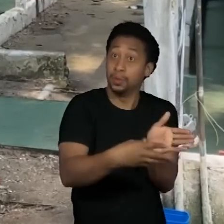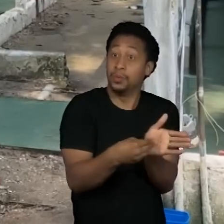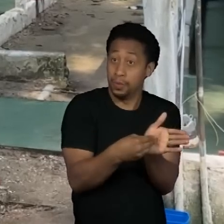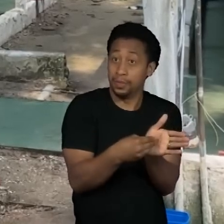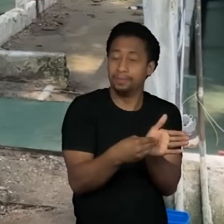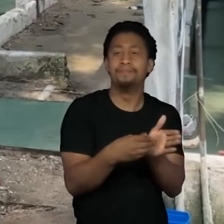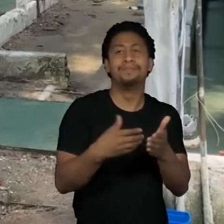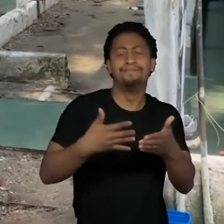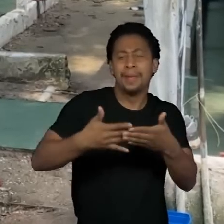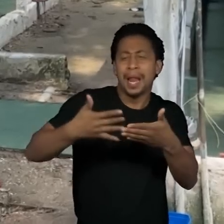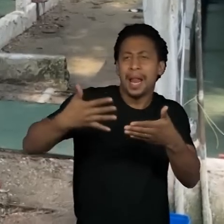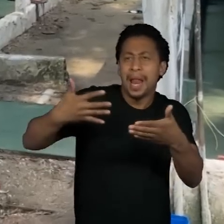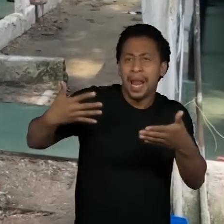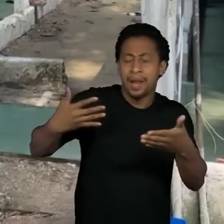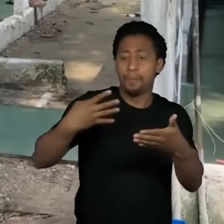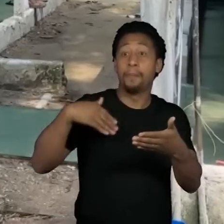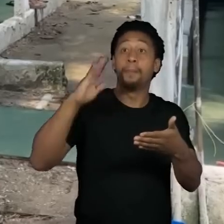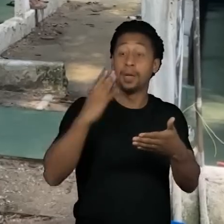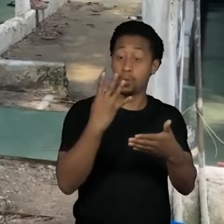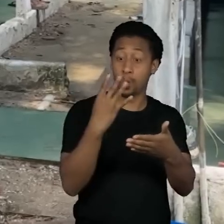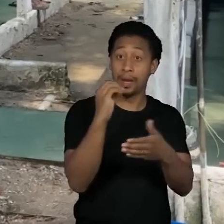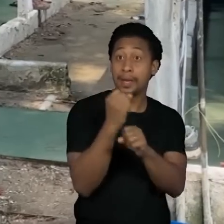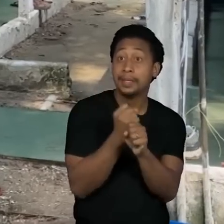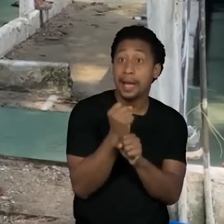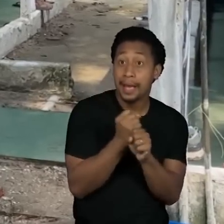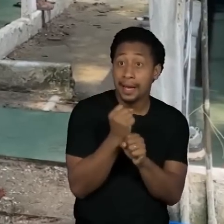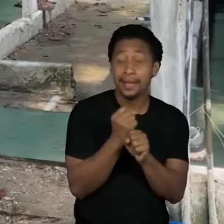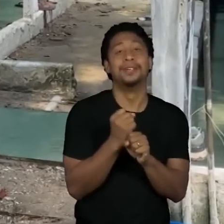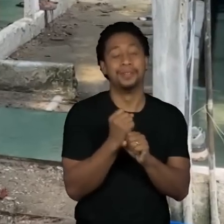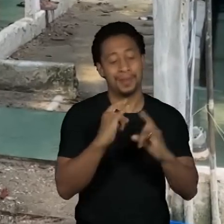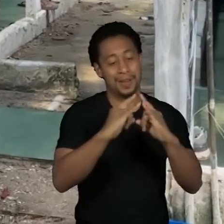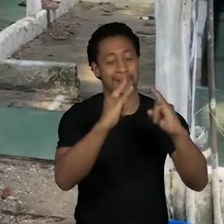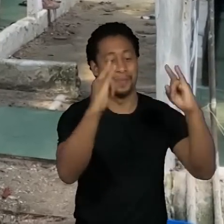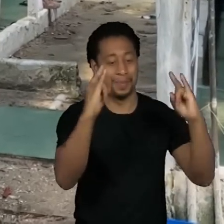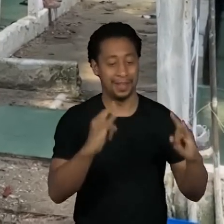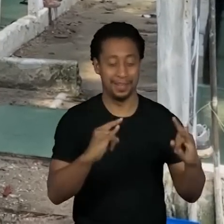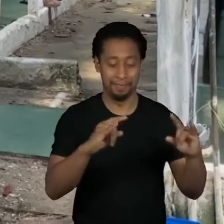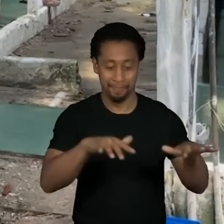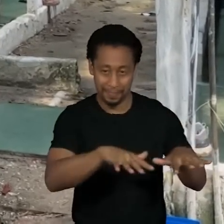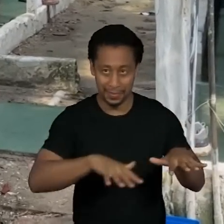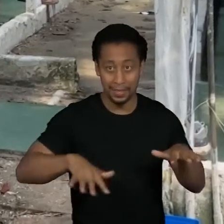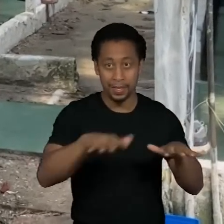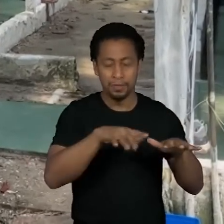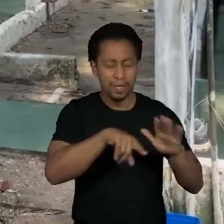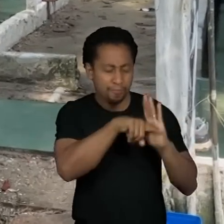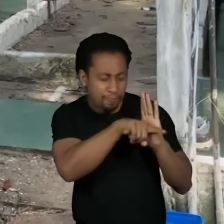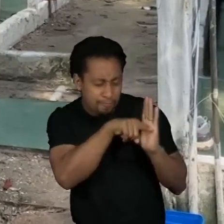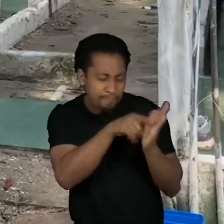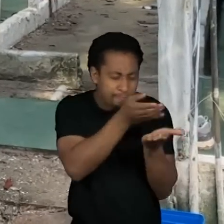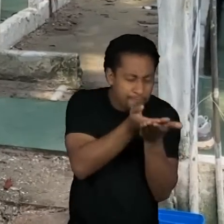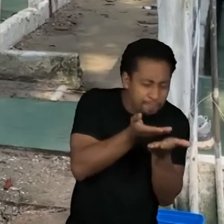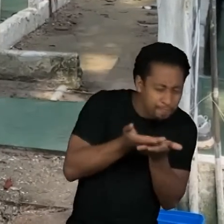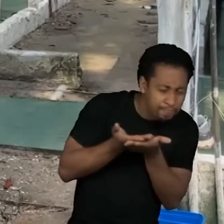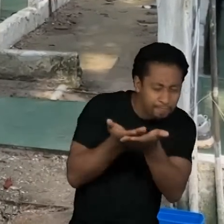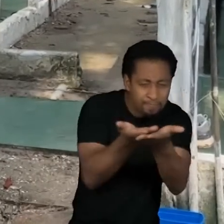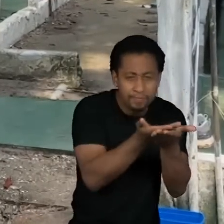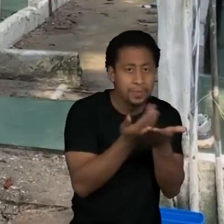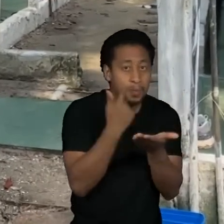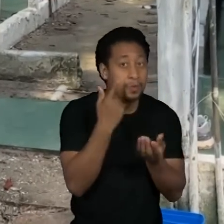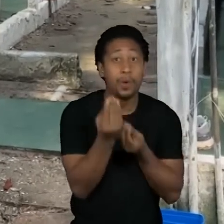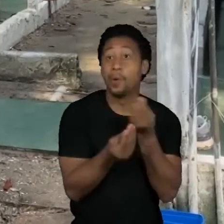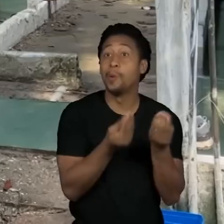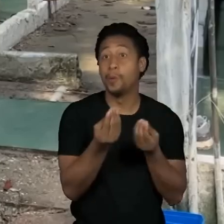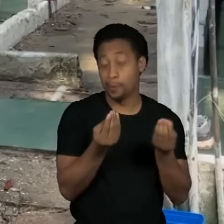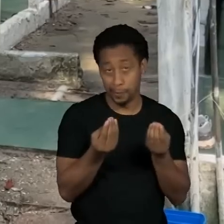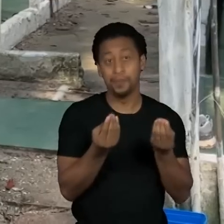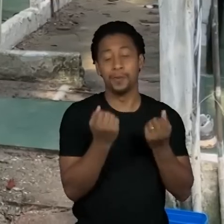que, por mais de 40 anos, ele passou boa parte do tempo se dedicando ao projeto Dinâmica Biológica de